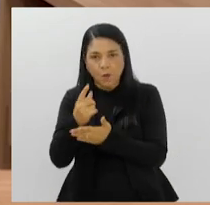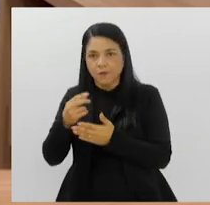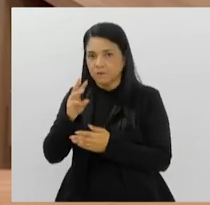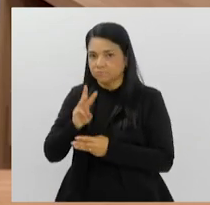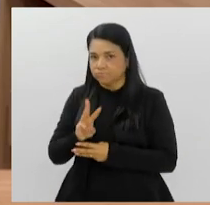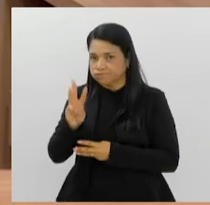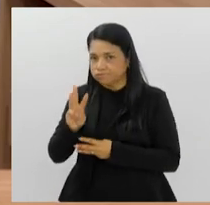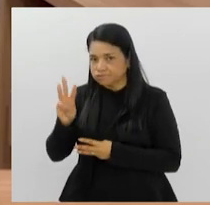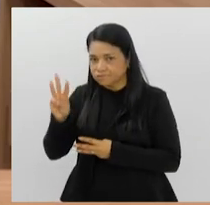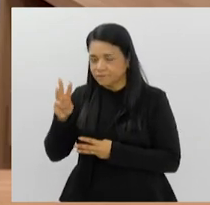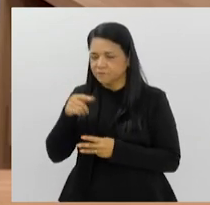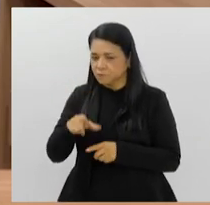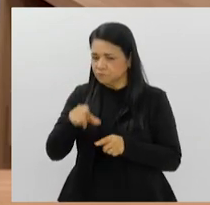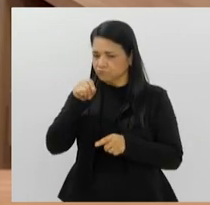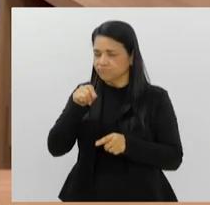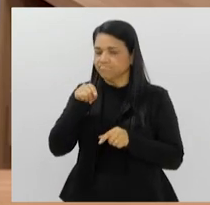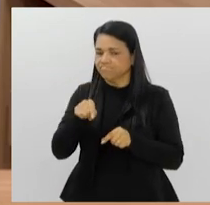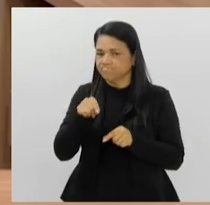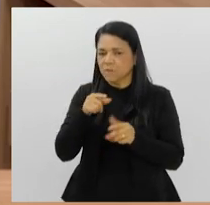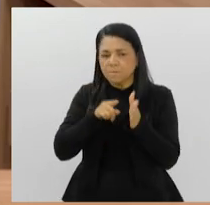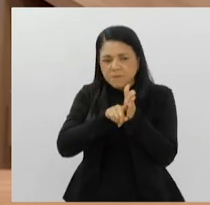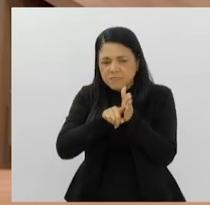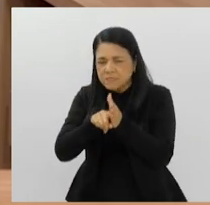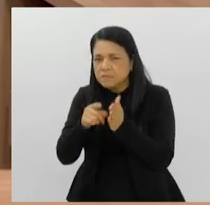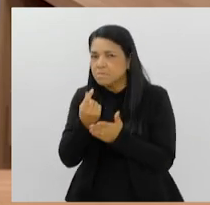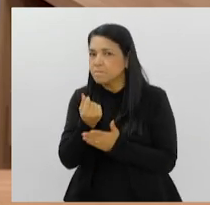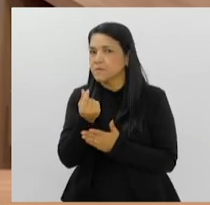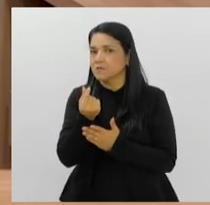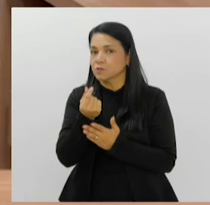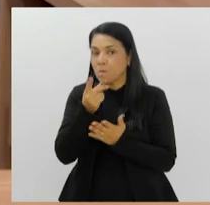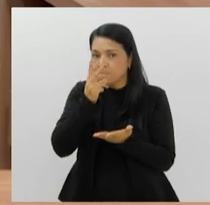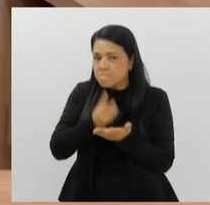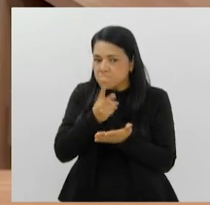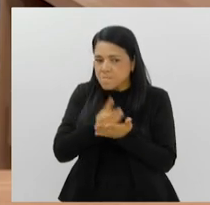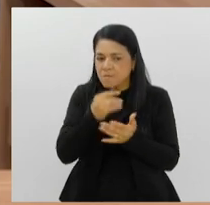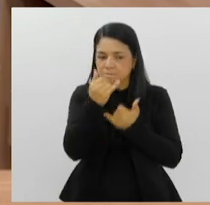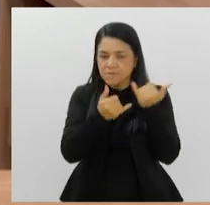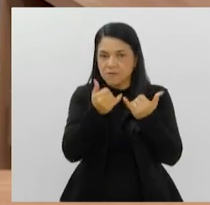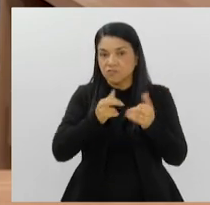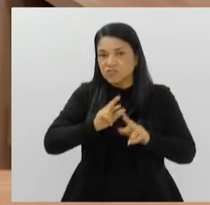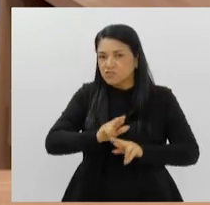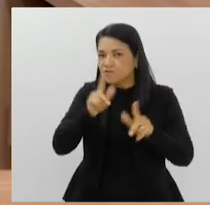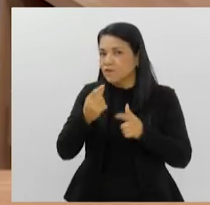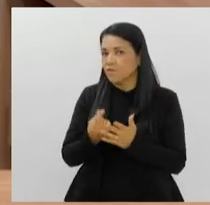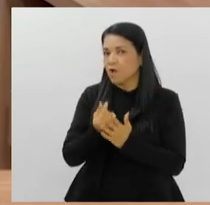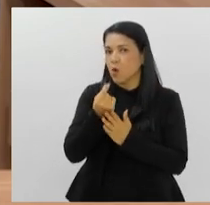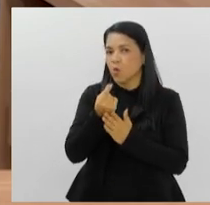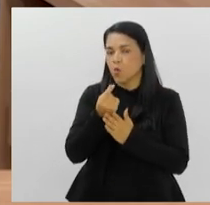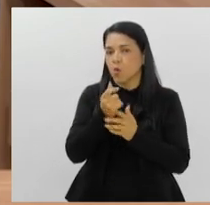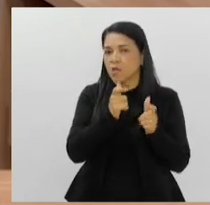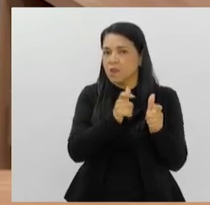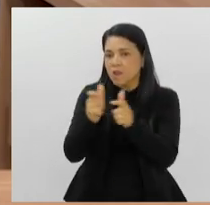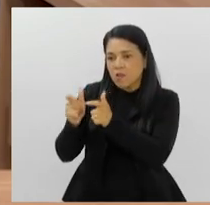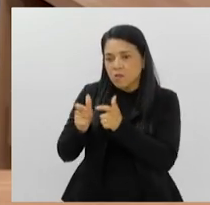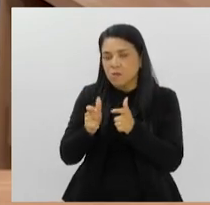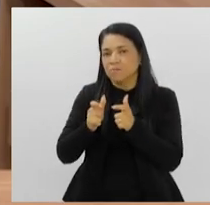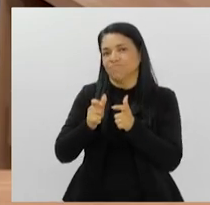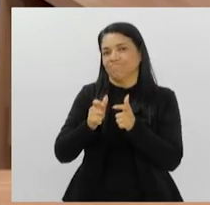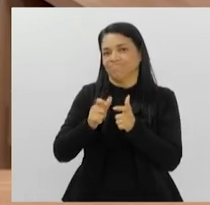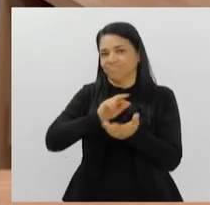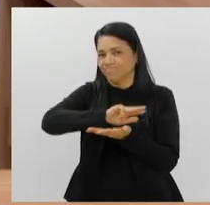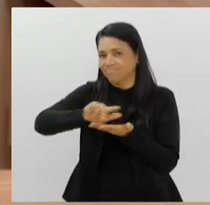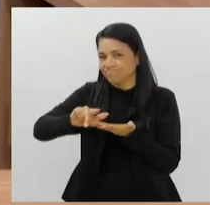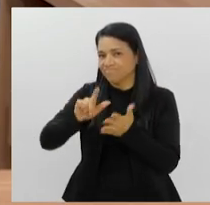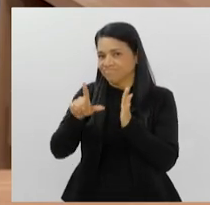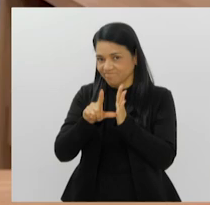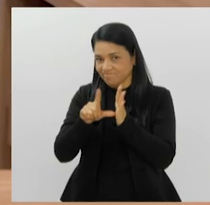escolhido. Pesquise preços. O mesmo brinquedo pode ter diferentes valores em estabelecimentos diversos. O